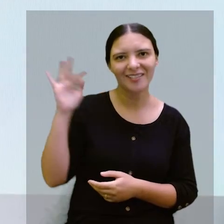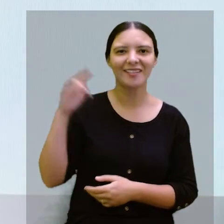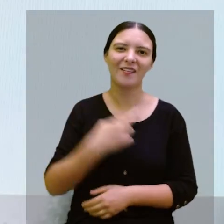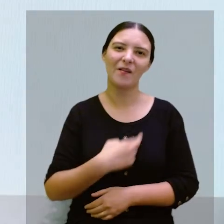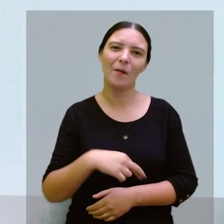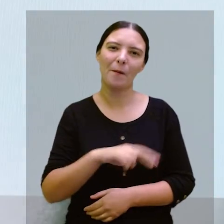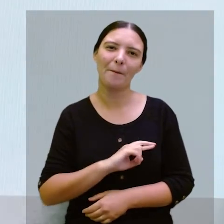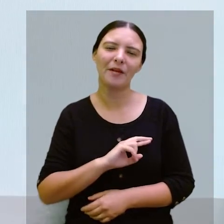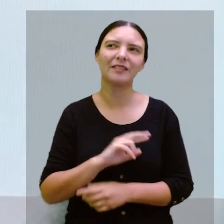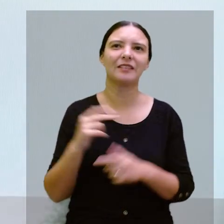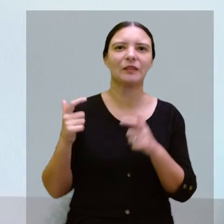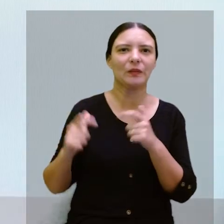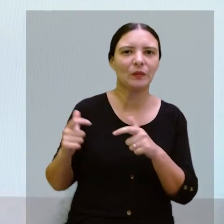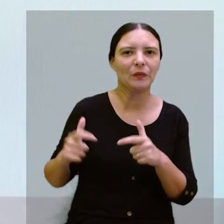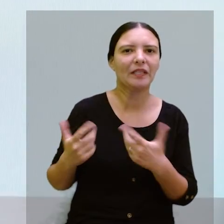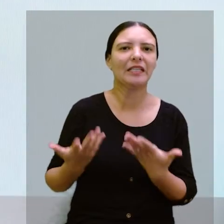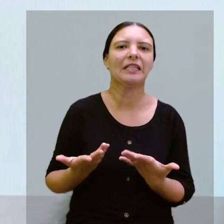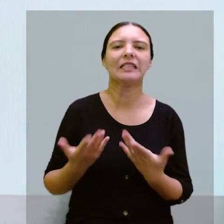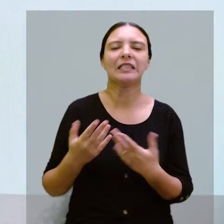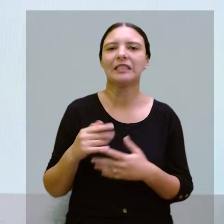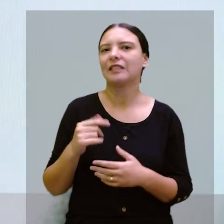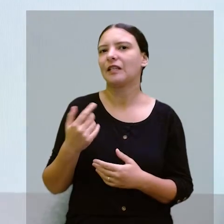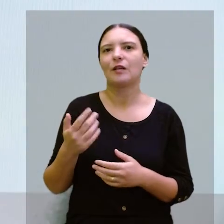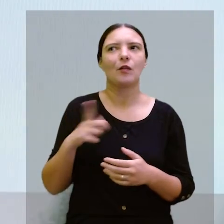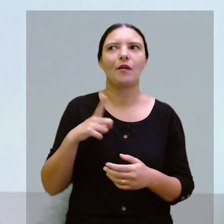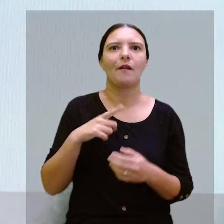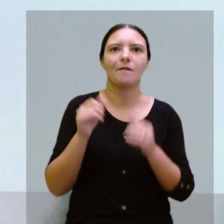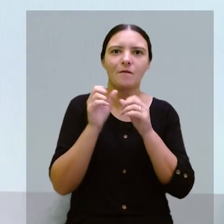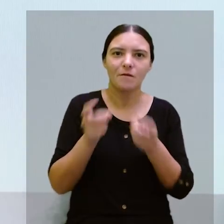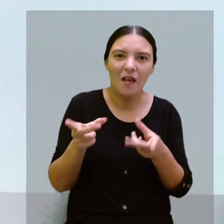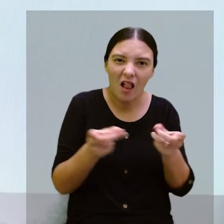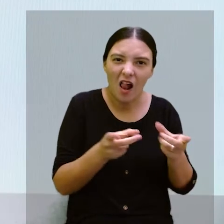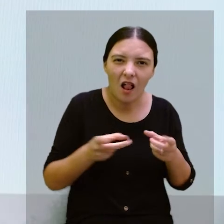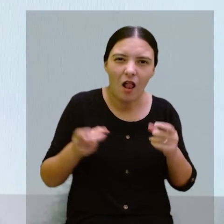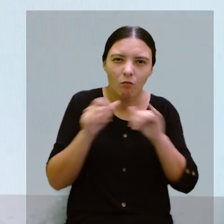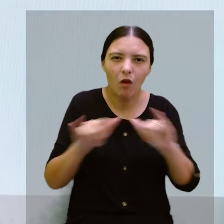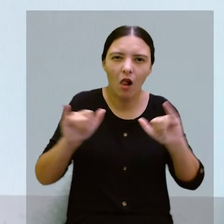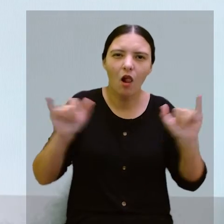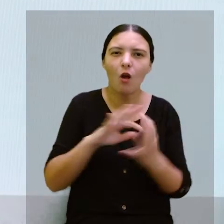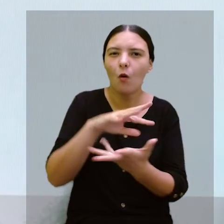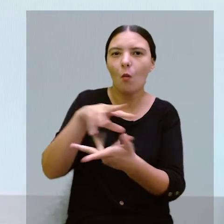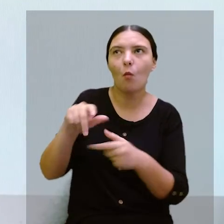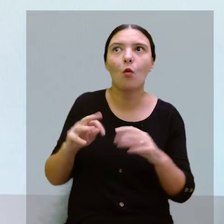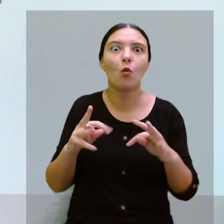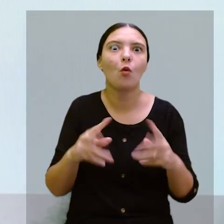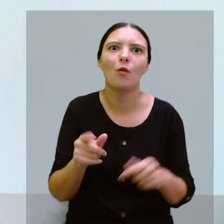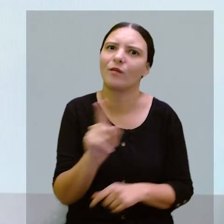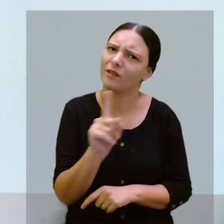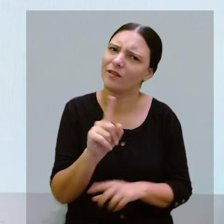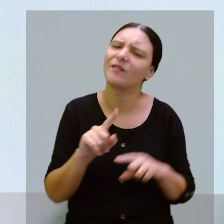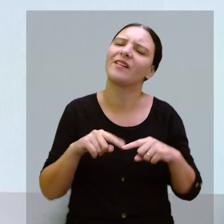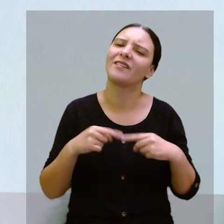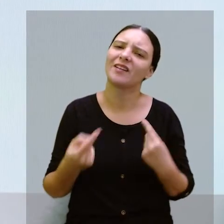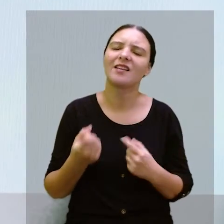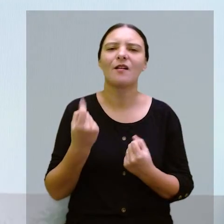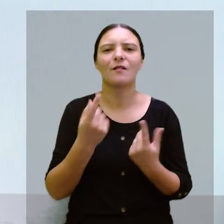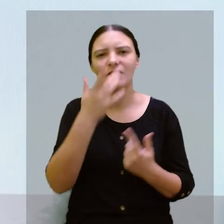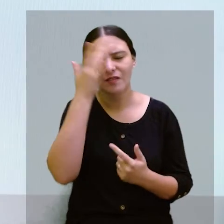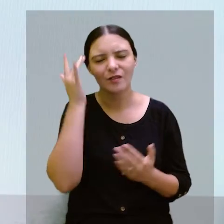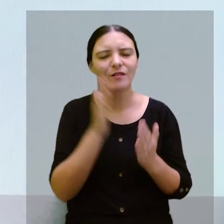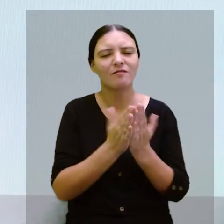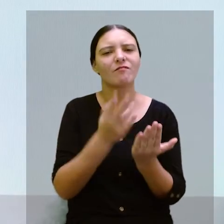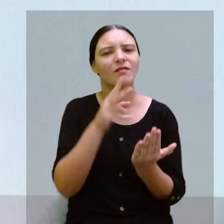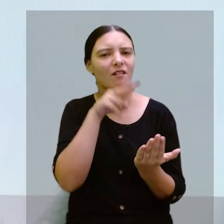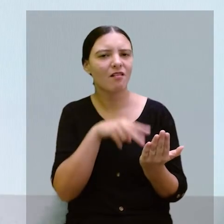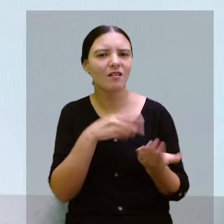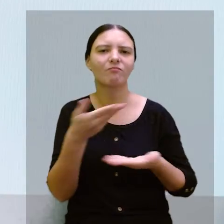romance em Carangola não vira best-seller, né? Não vai virar Harry Potter. Mas as pessoas que leram ali, é visível como que o